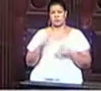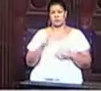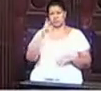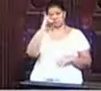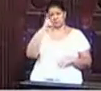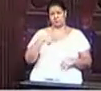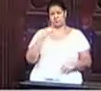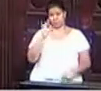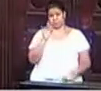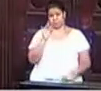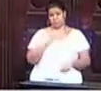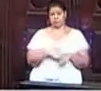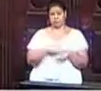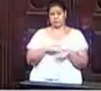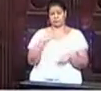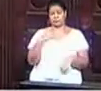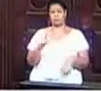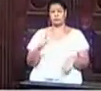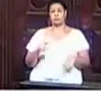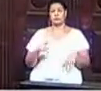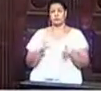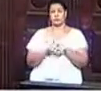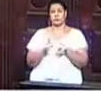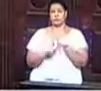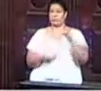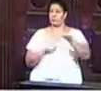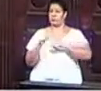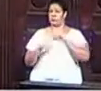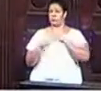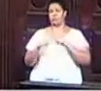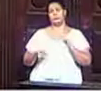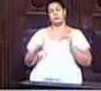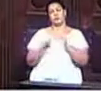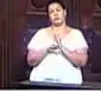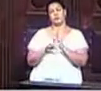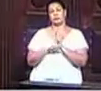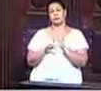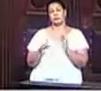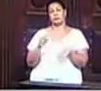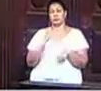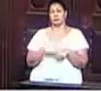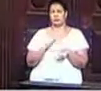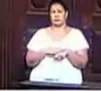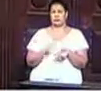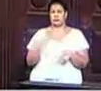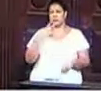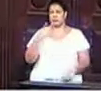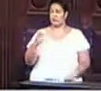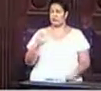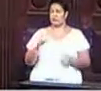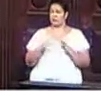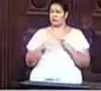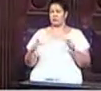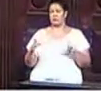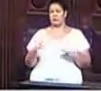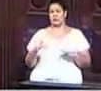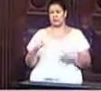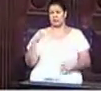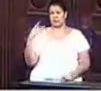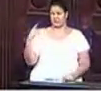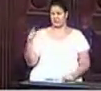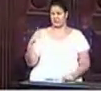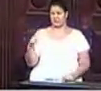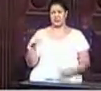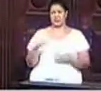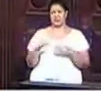também, né, para que a gente mude, né, a legislação no que diz respeito à liberdade da concessionária para